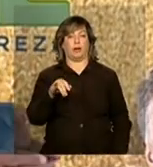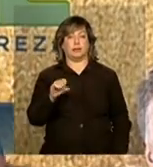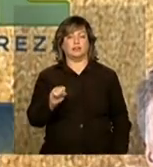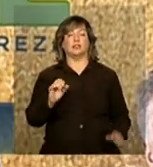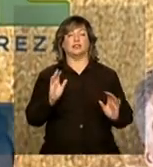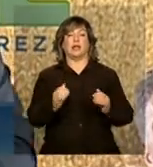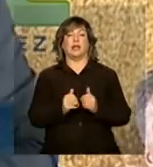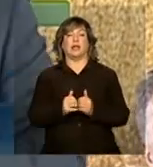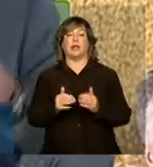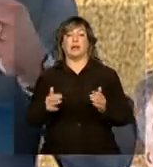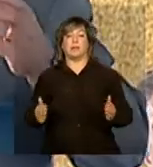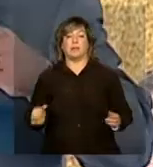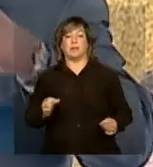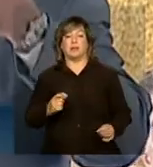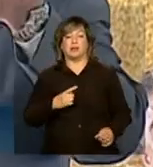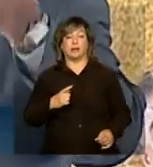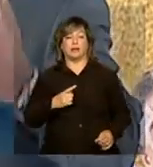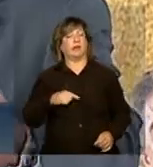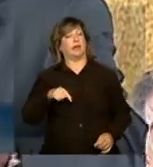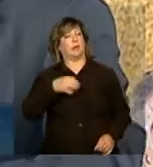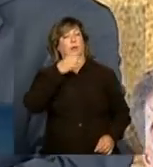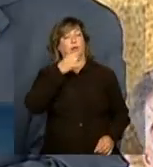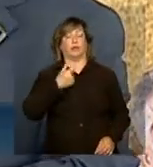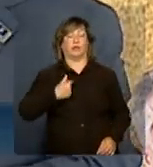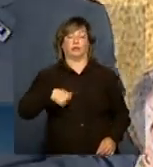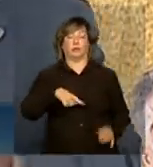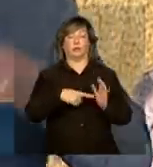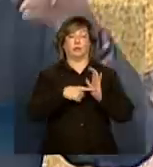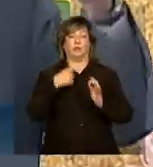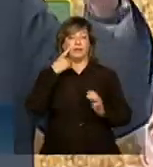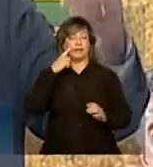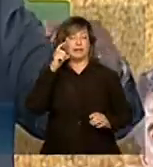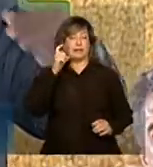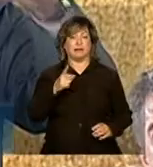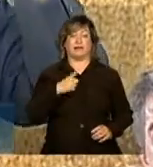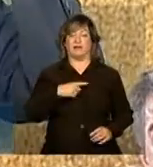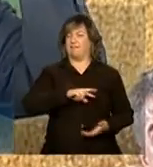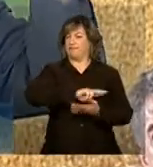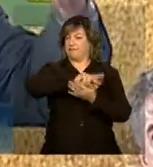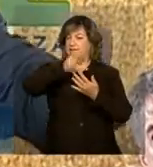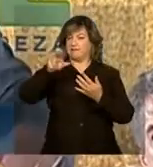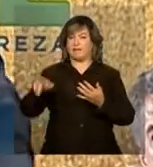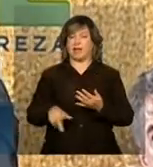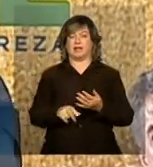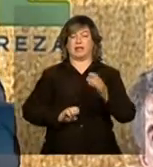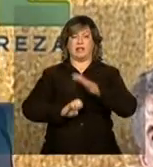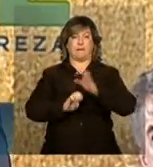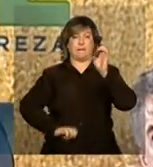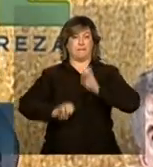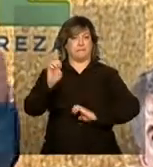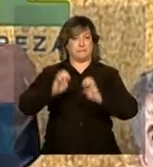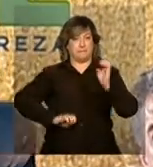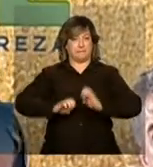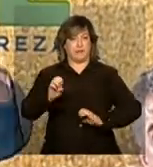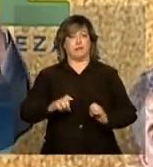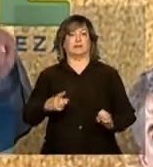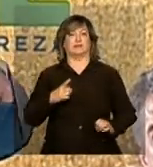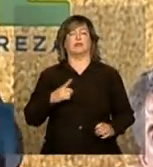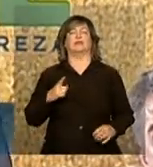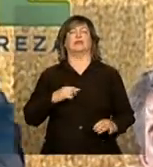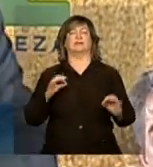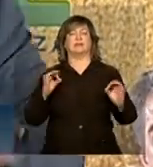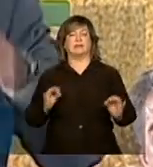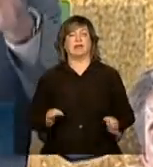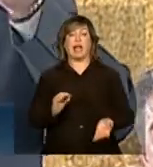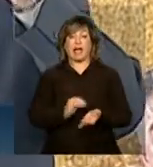PMI, que é uma proposta de manifestação de interesse. Várias empresas se manifestaram e tenho certeza que ainda